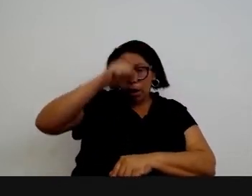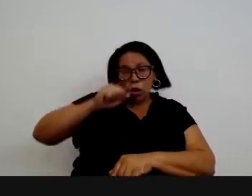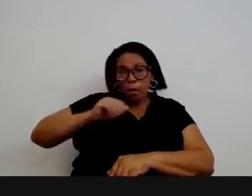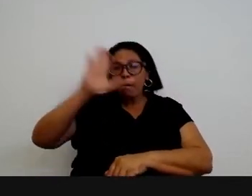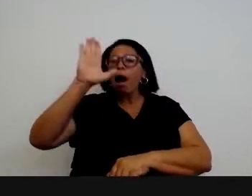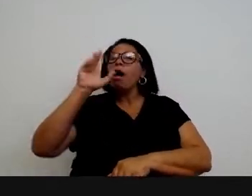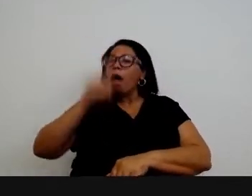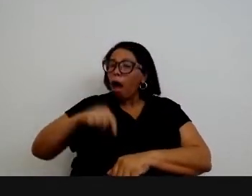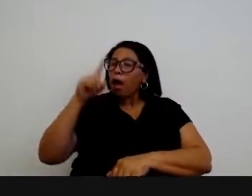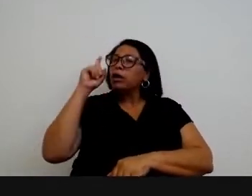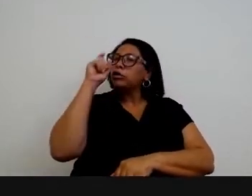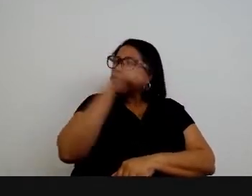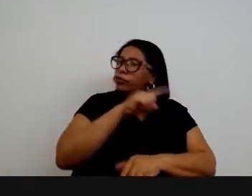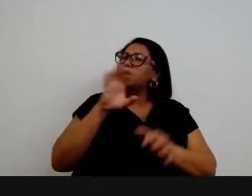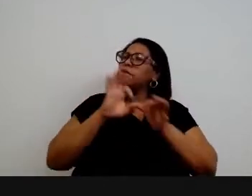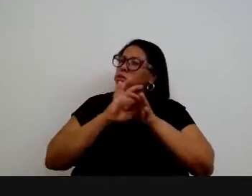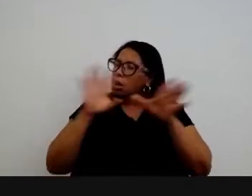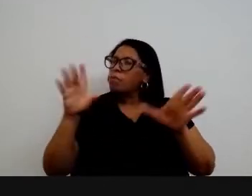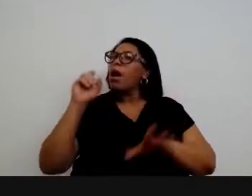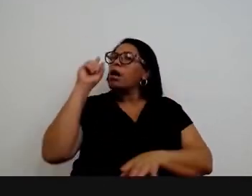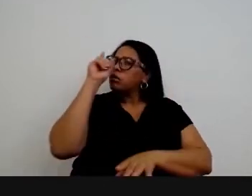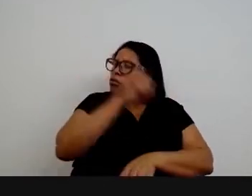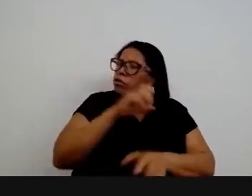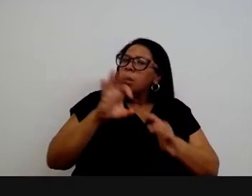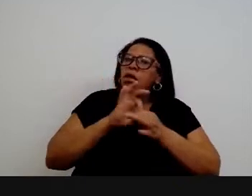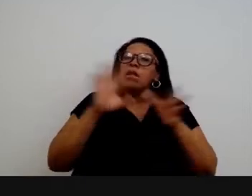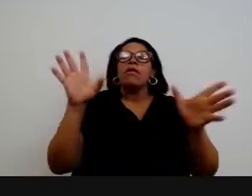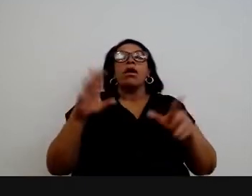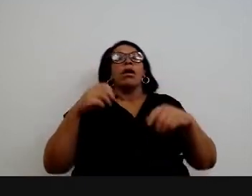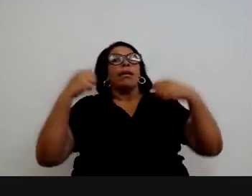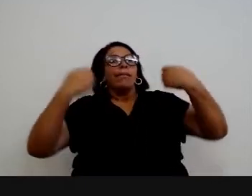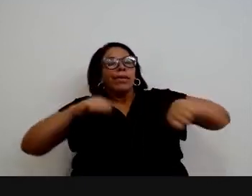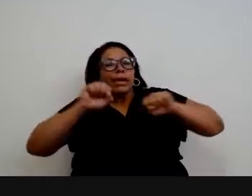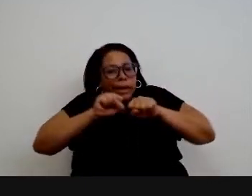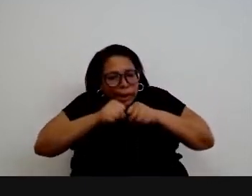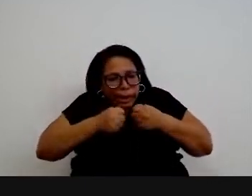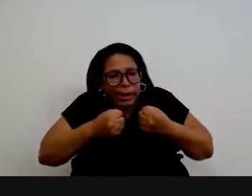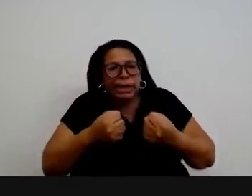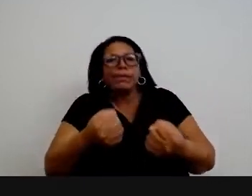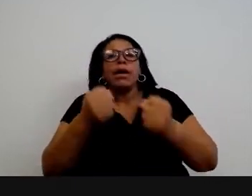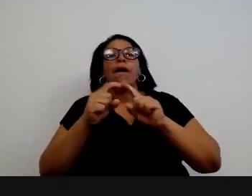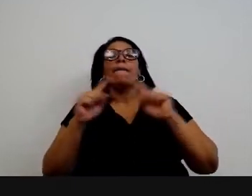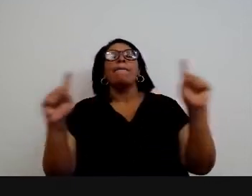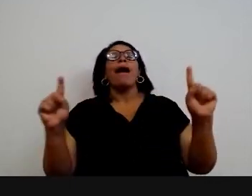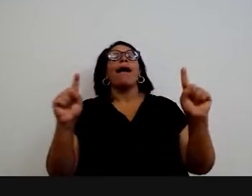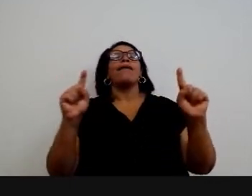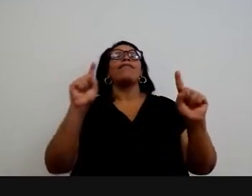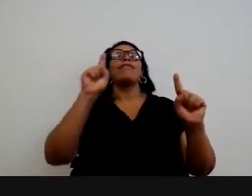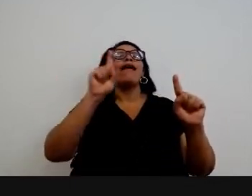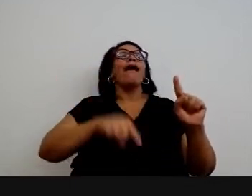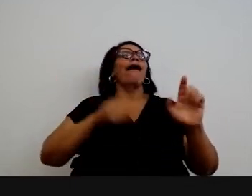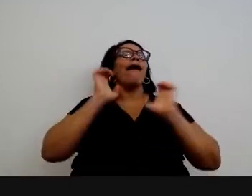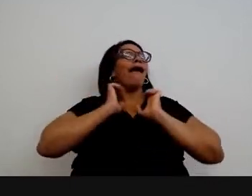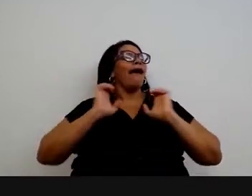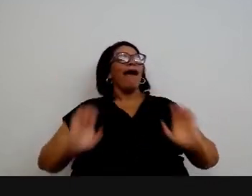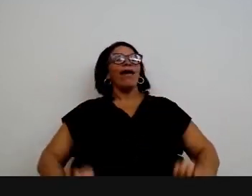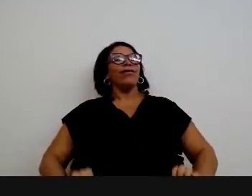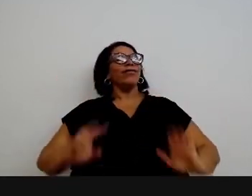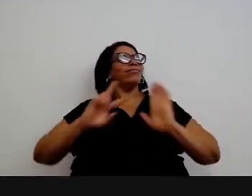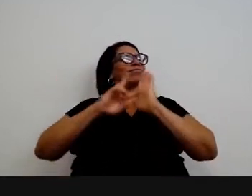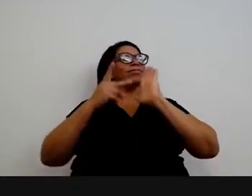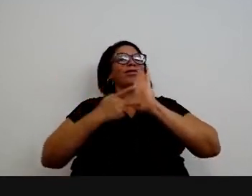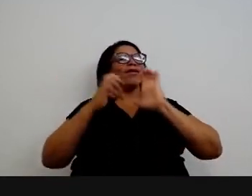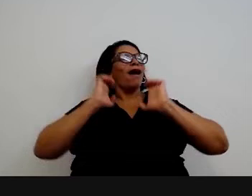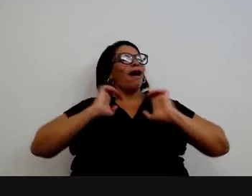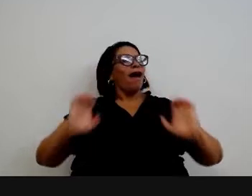difícil. É difícil ser democrático, custa ser democrático, exige esforço, mas é como ser ético. A